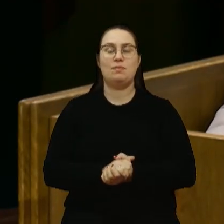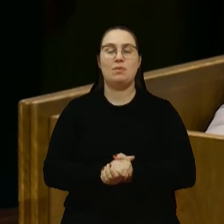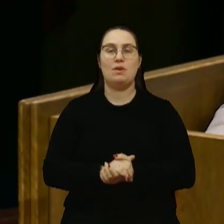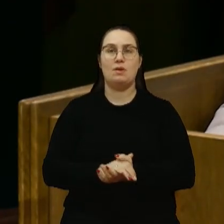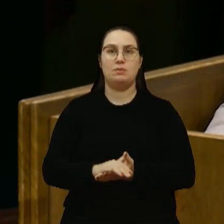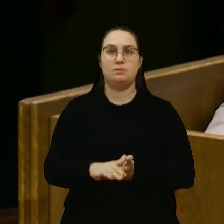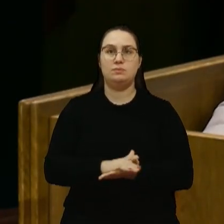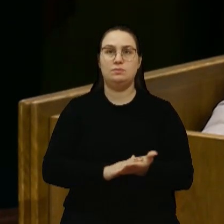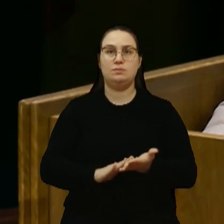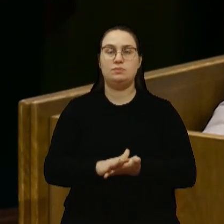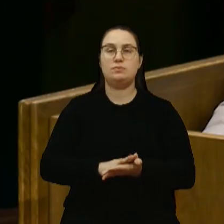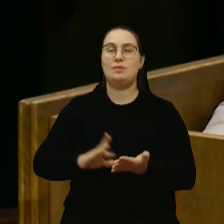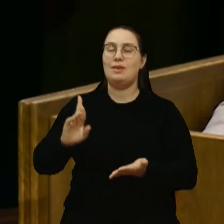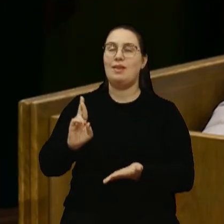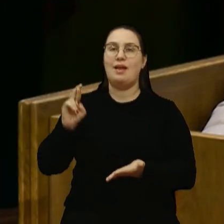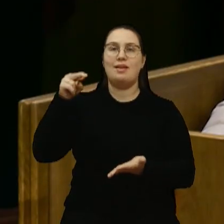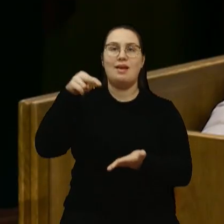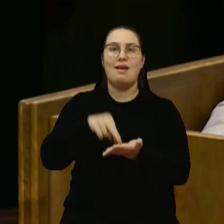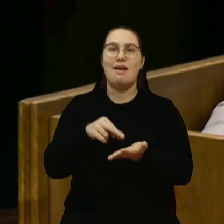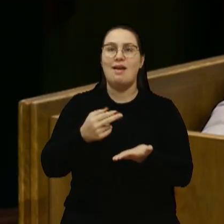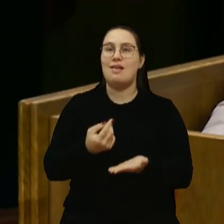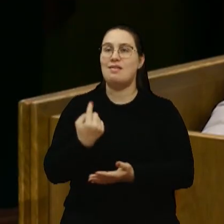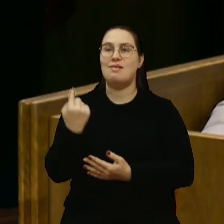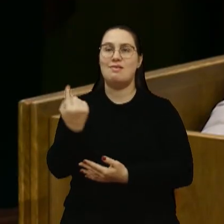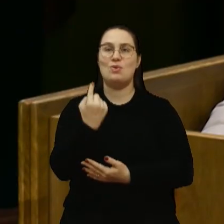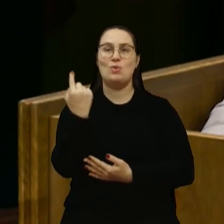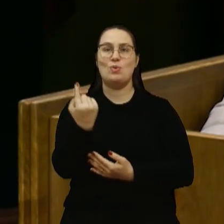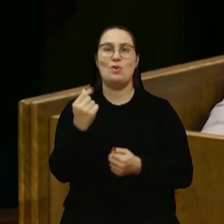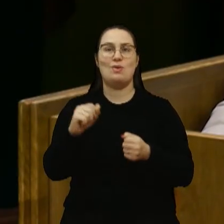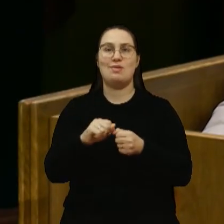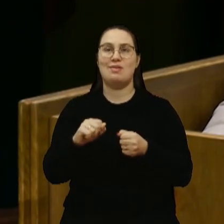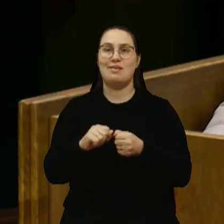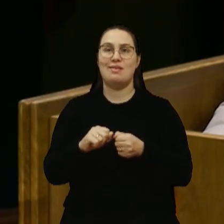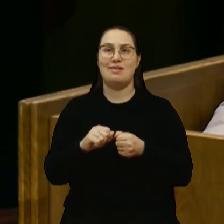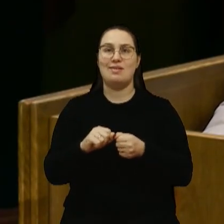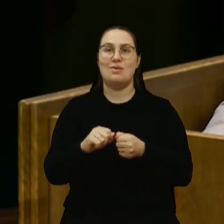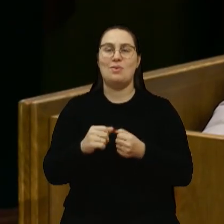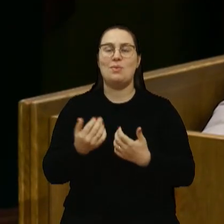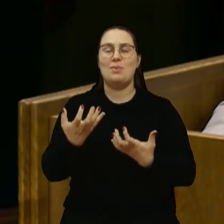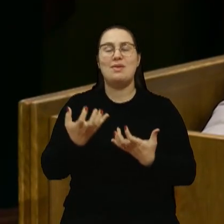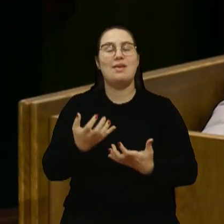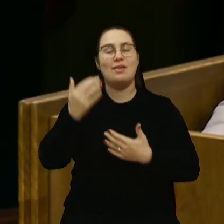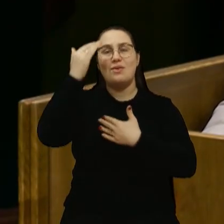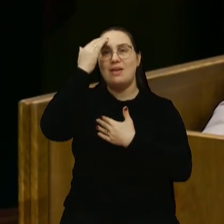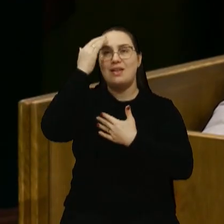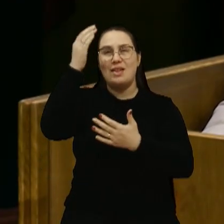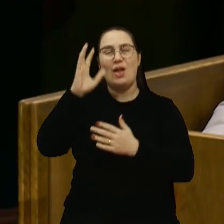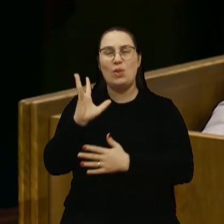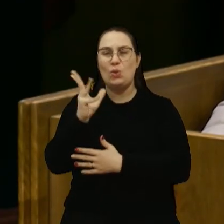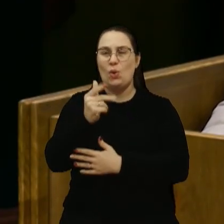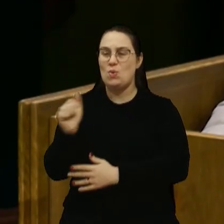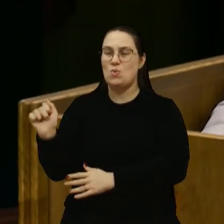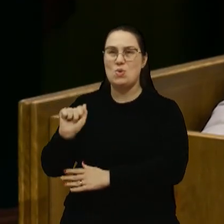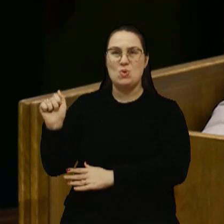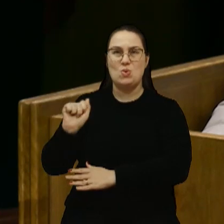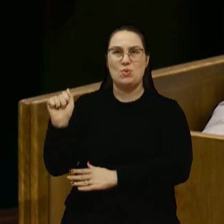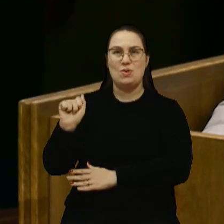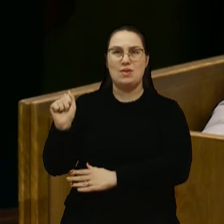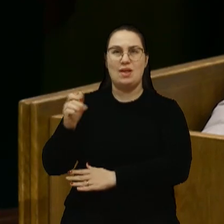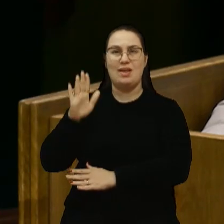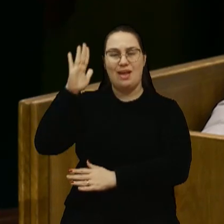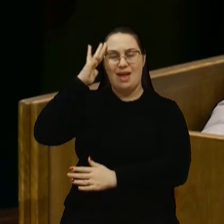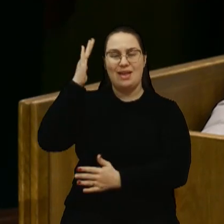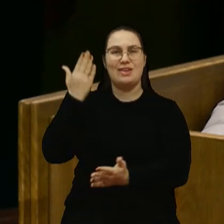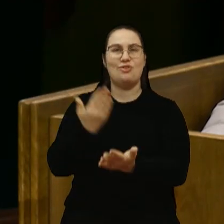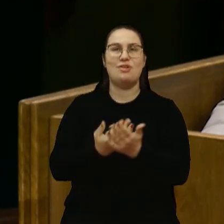Nenhuma dessas realizações seria possível sozinho. Quero agradecer a todos os nossos associados que acreditaram nesse